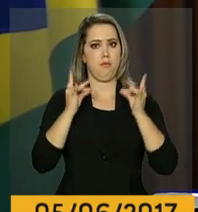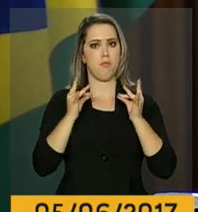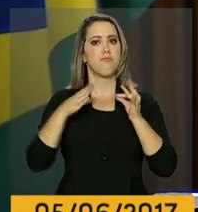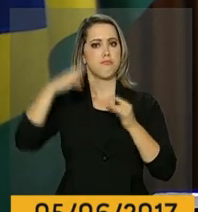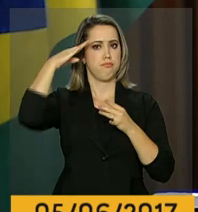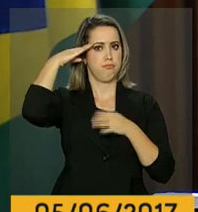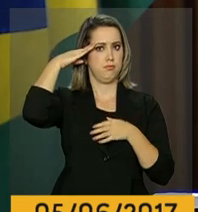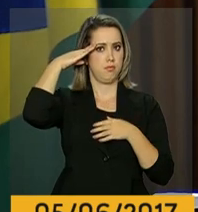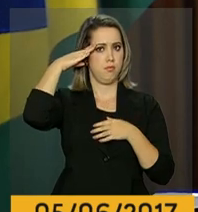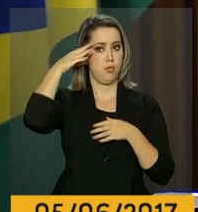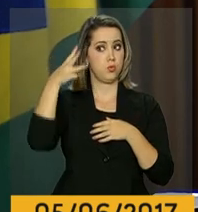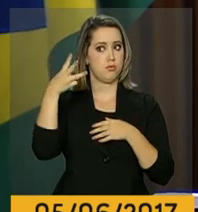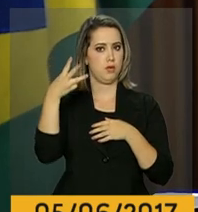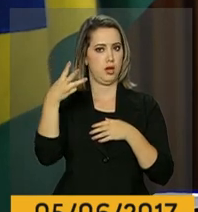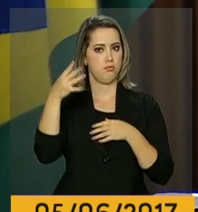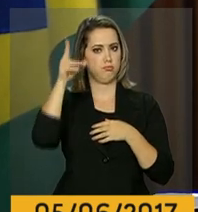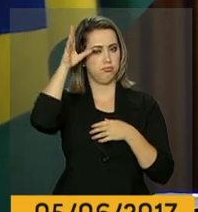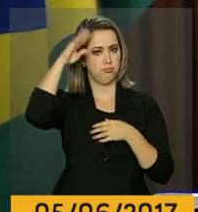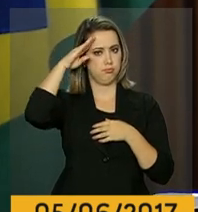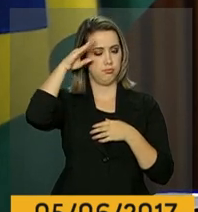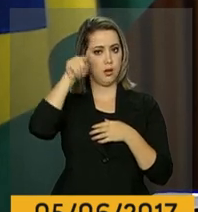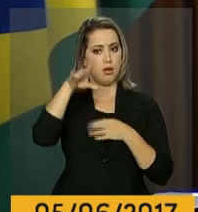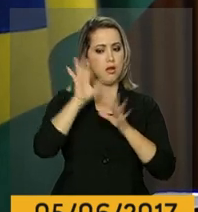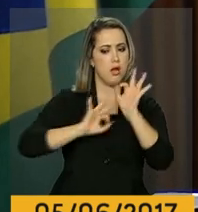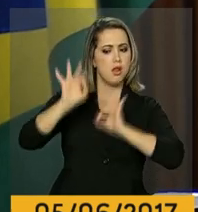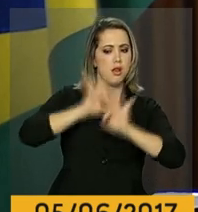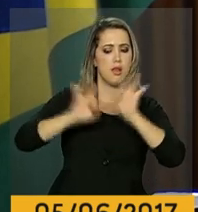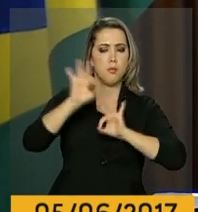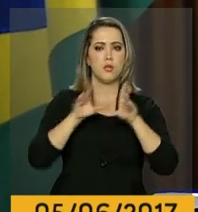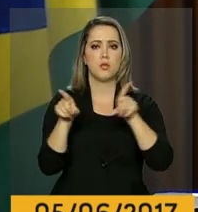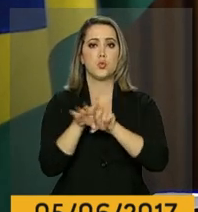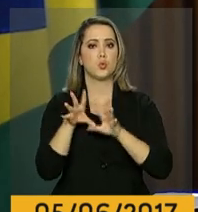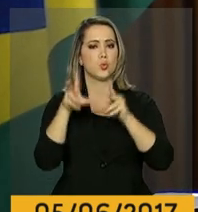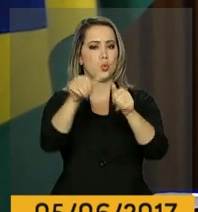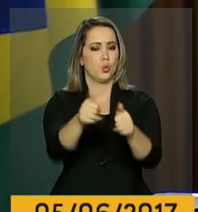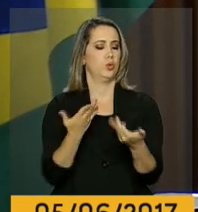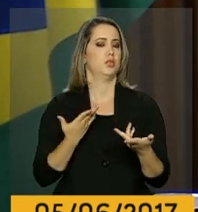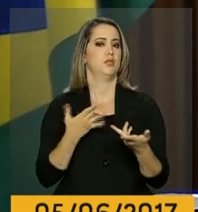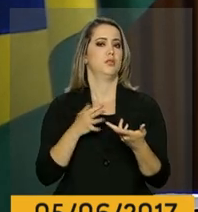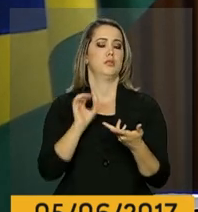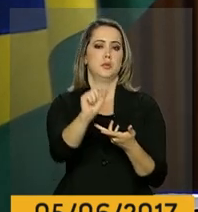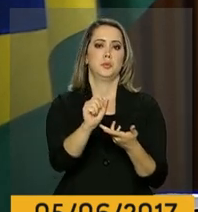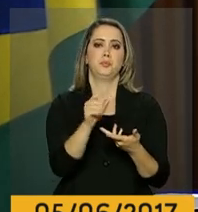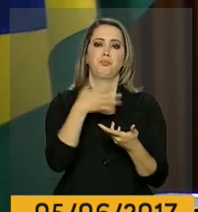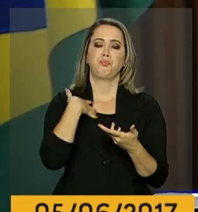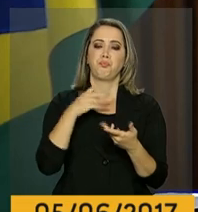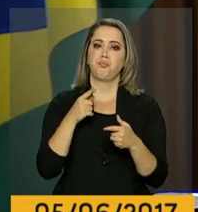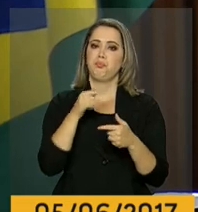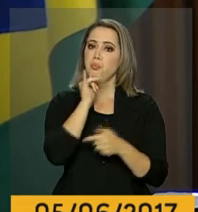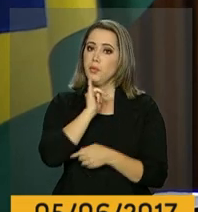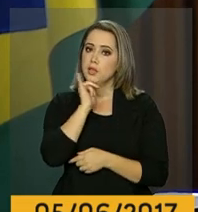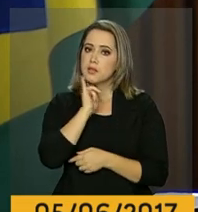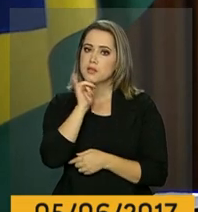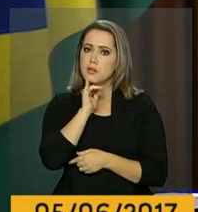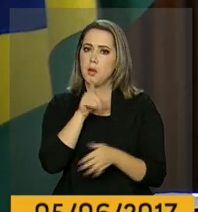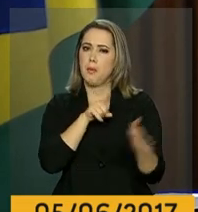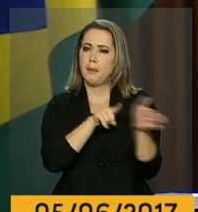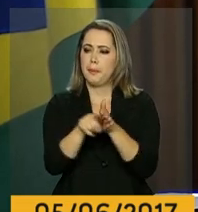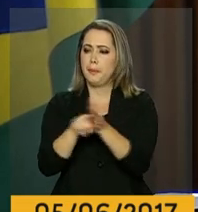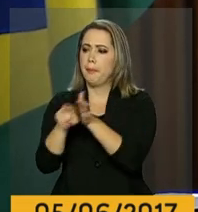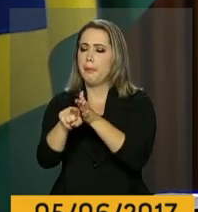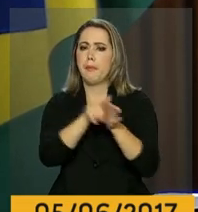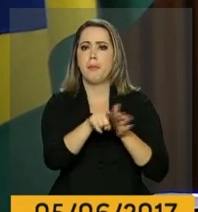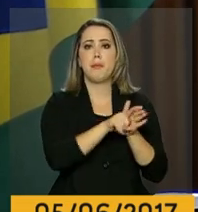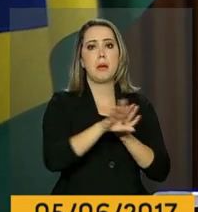ajustamos operações referentes à segurança pública dou como exemplo a questão das varreduras que foram feitas a esta